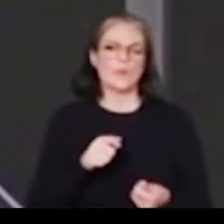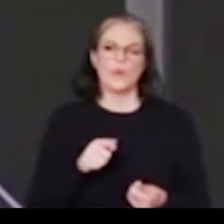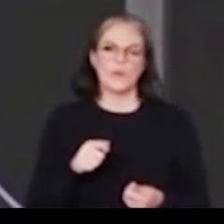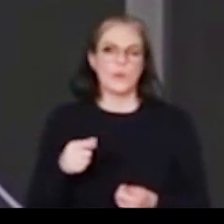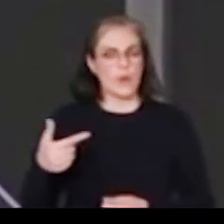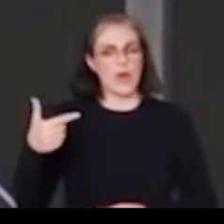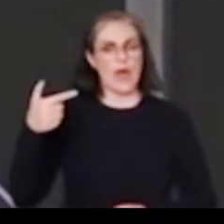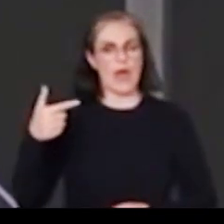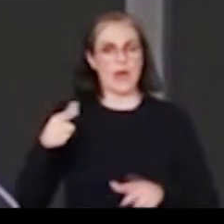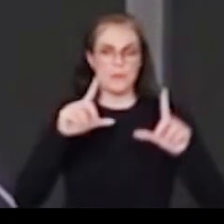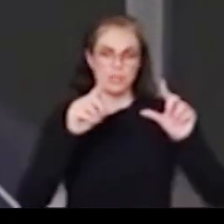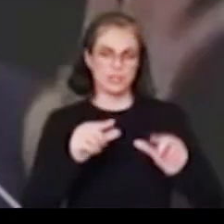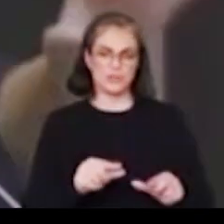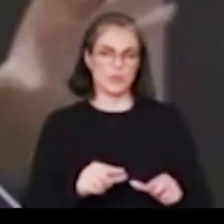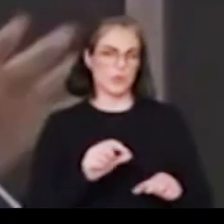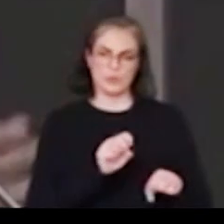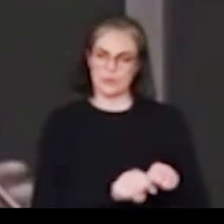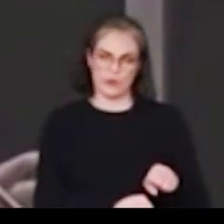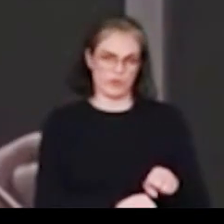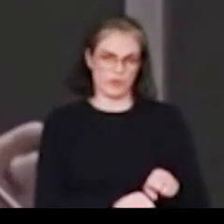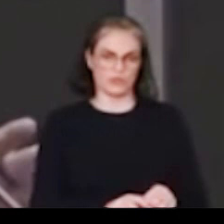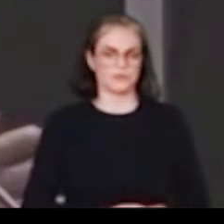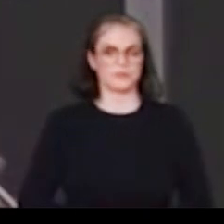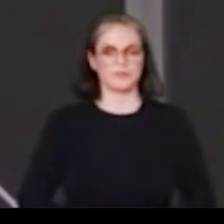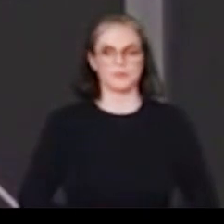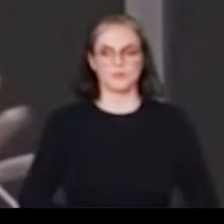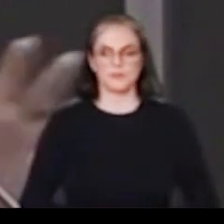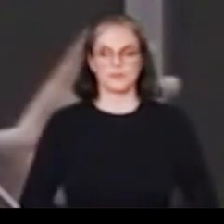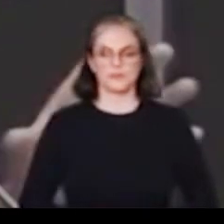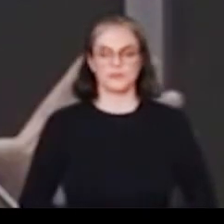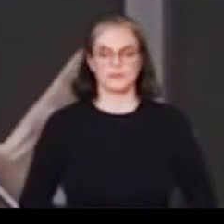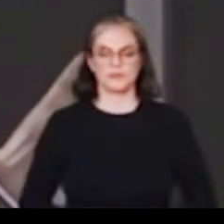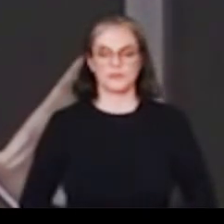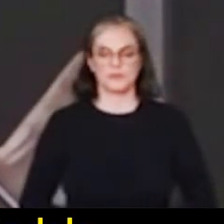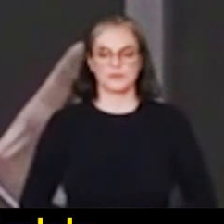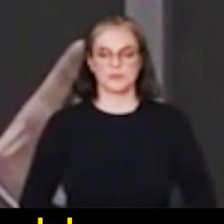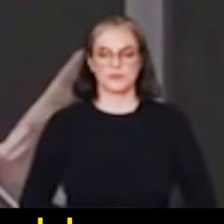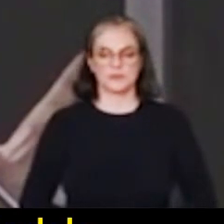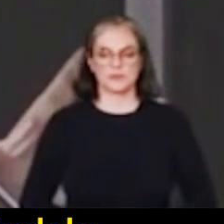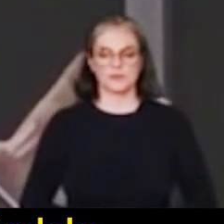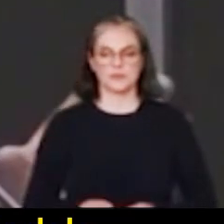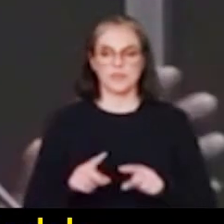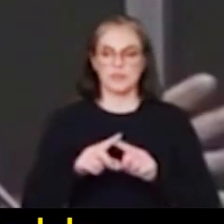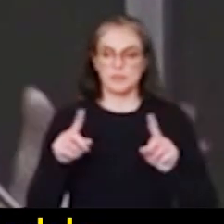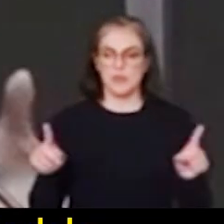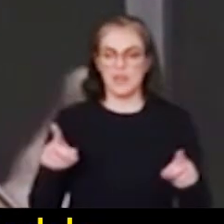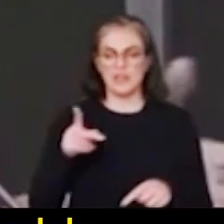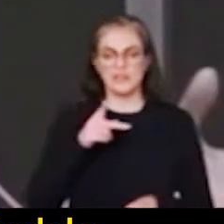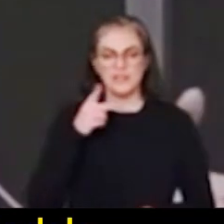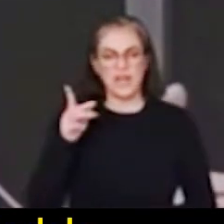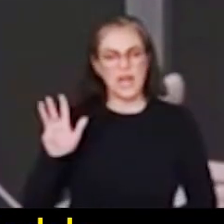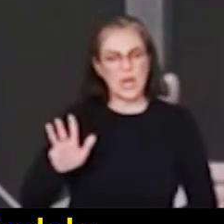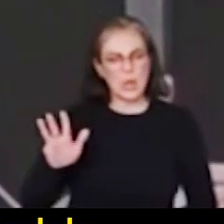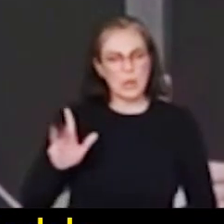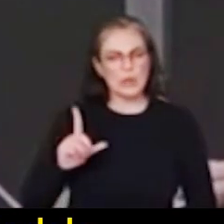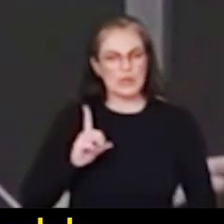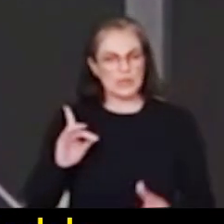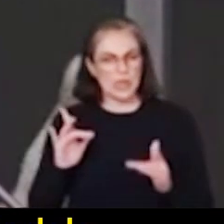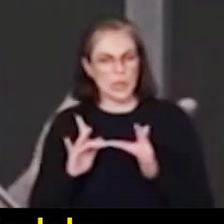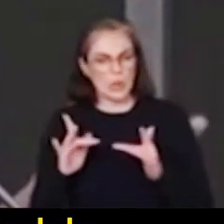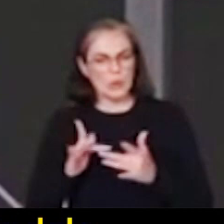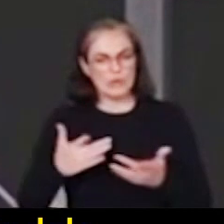de homicídios. E aqui tentar dizer que a relação de Lula com o crime organizado, isso é um